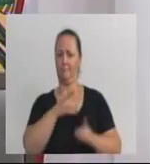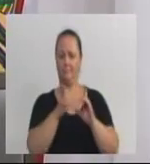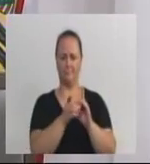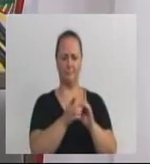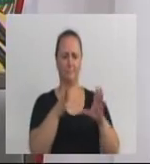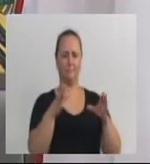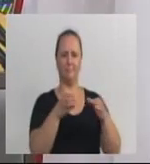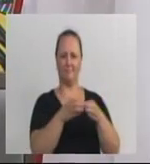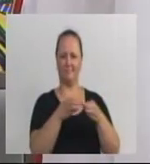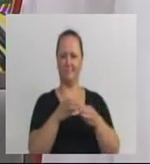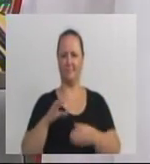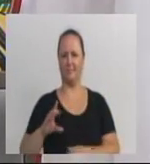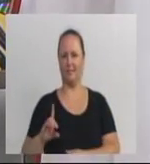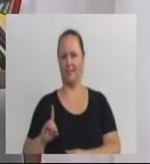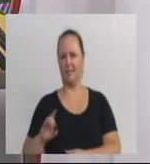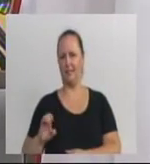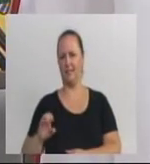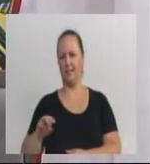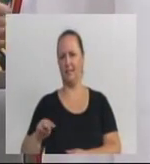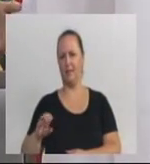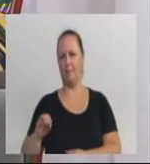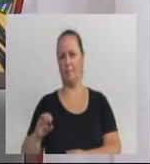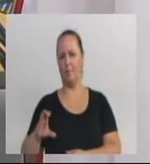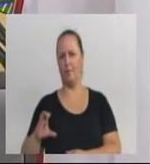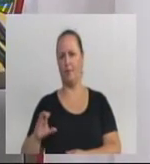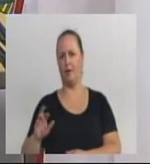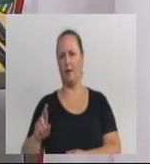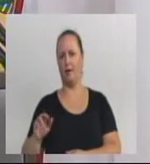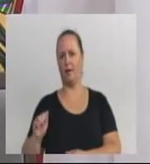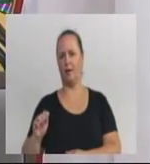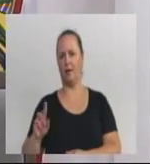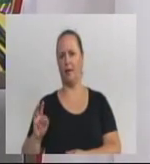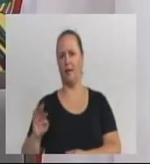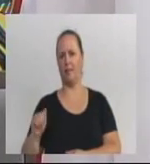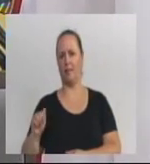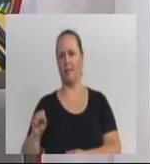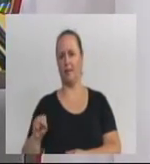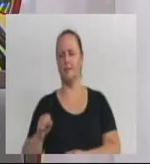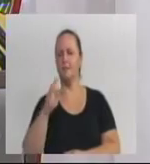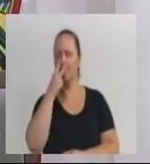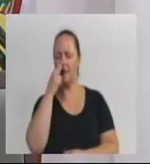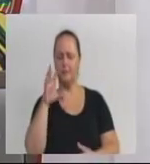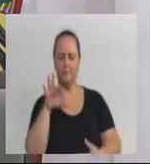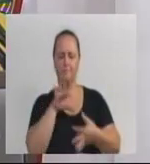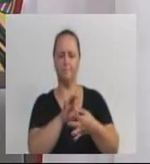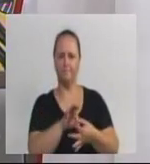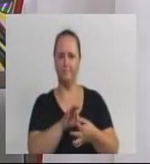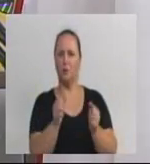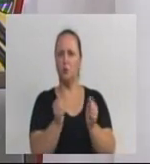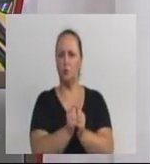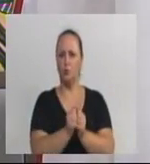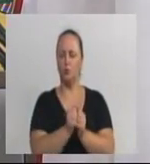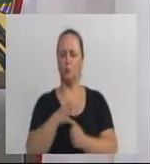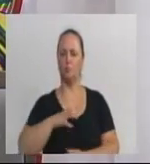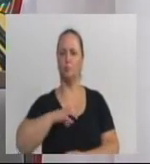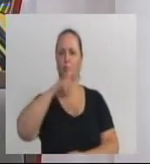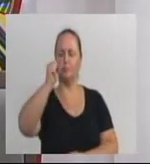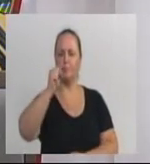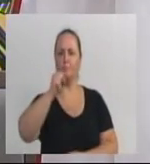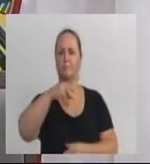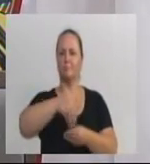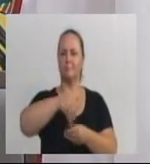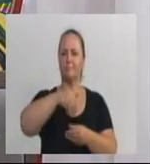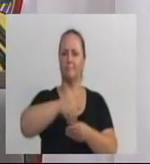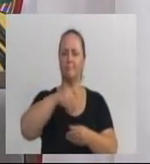PSDB e ganhou as eleições municipais. Muito embora nós não tenhamos secretários, vereador Jefferson